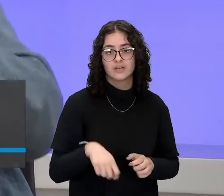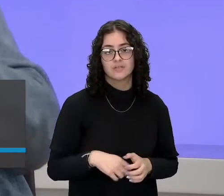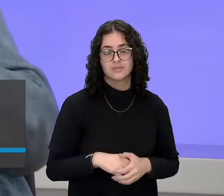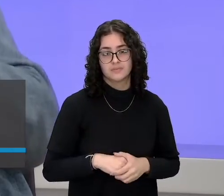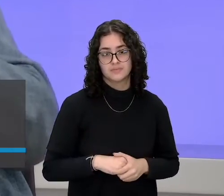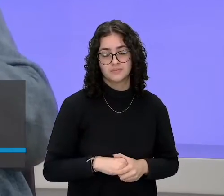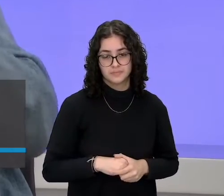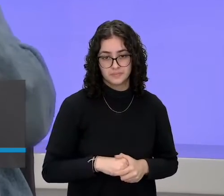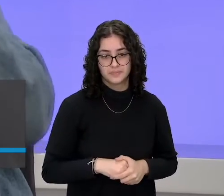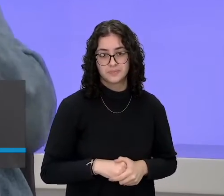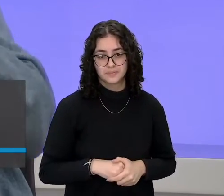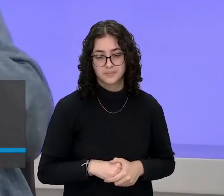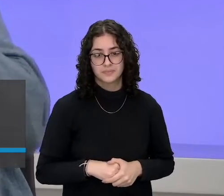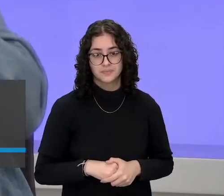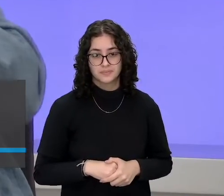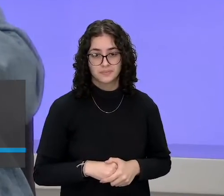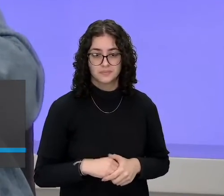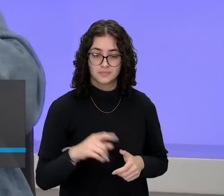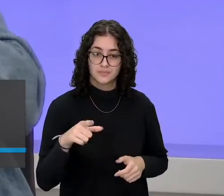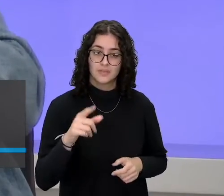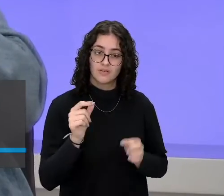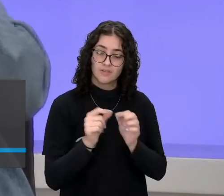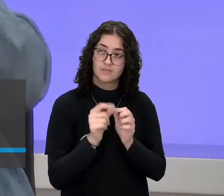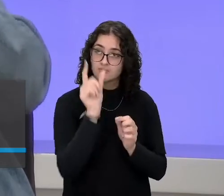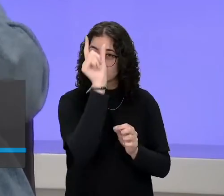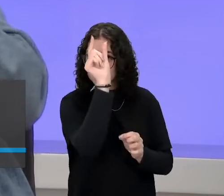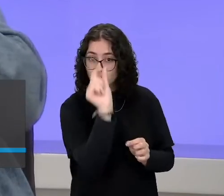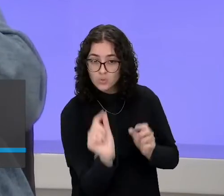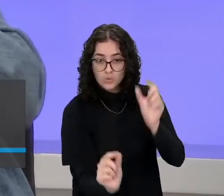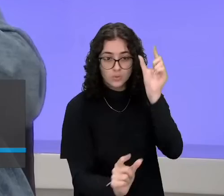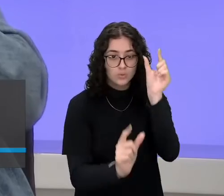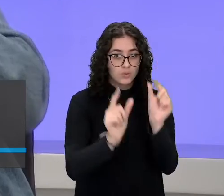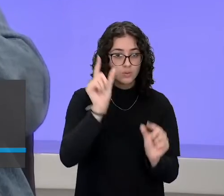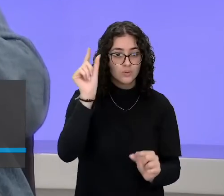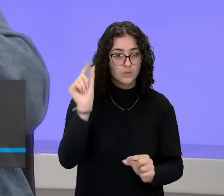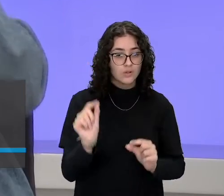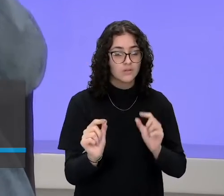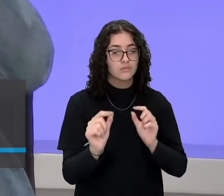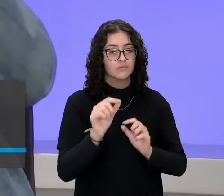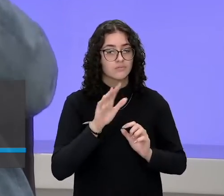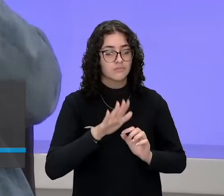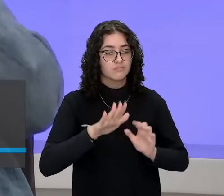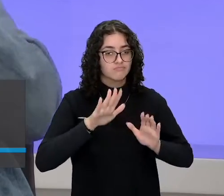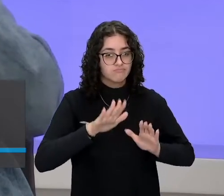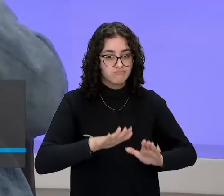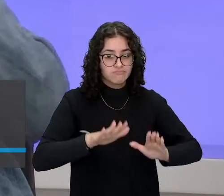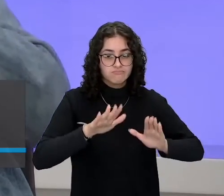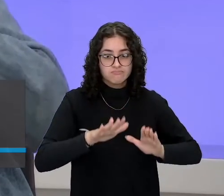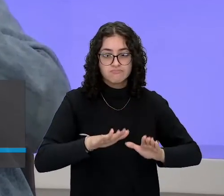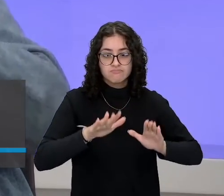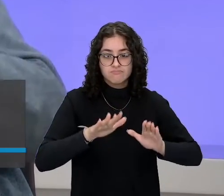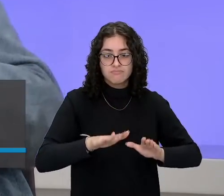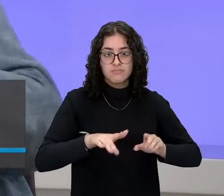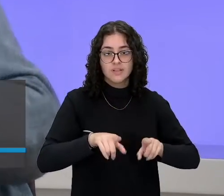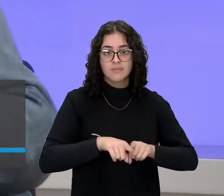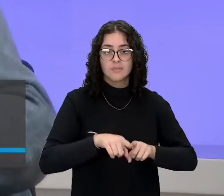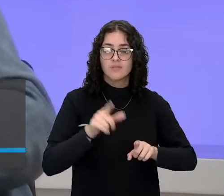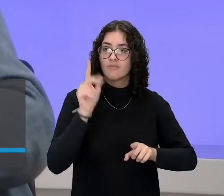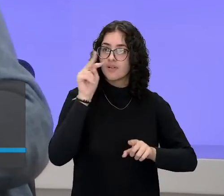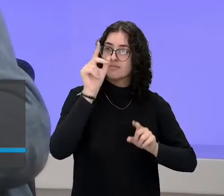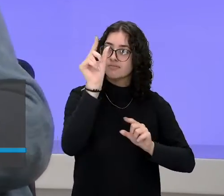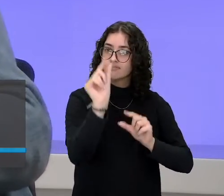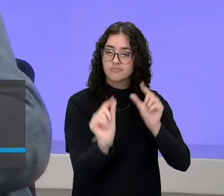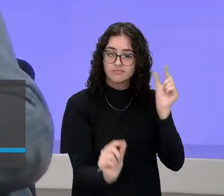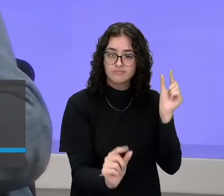O processo de cristalização é formar os cristais, né, vagarosamente e dar esse formato.